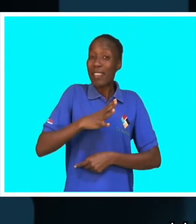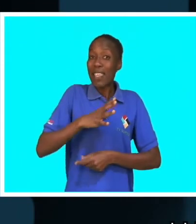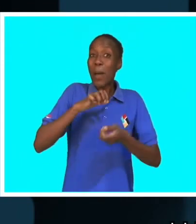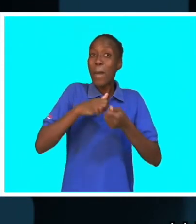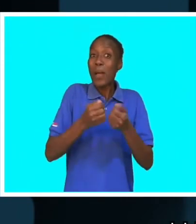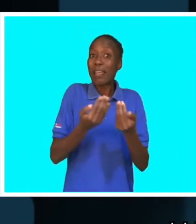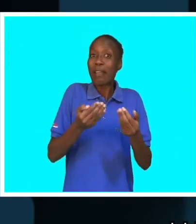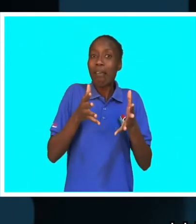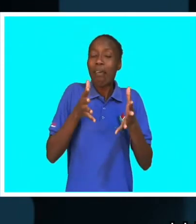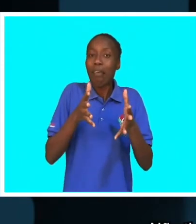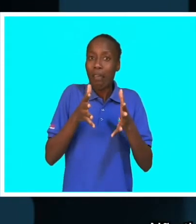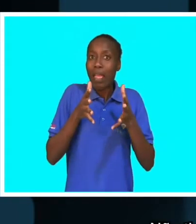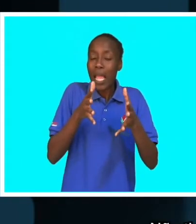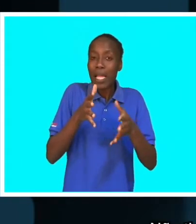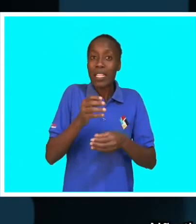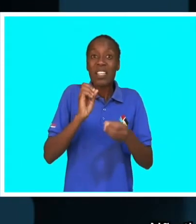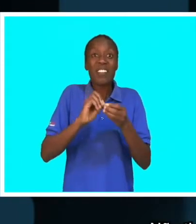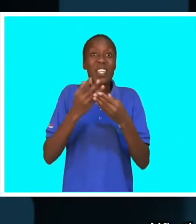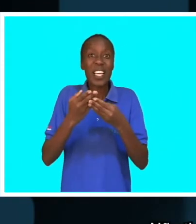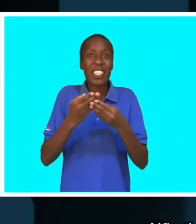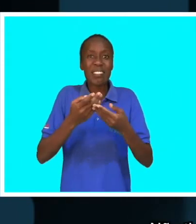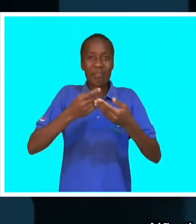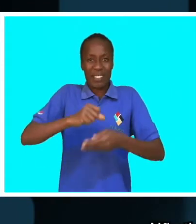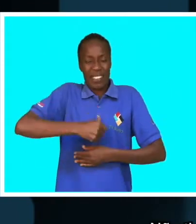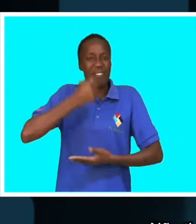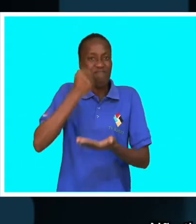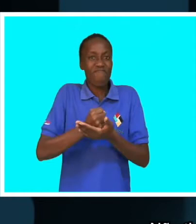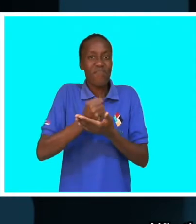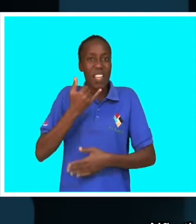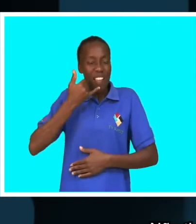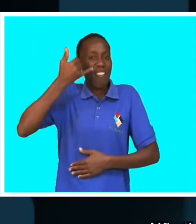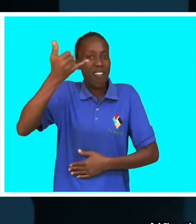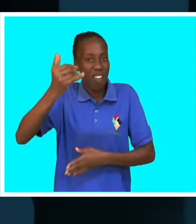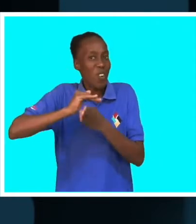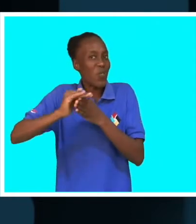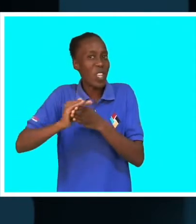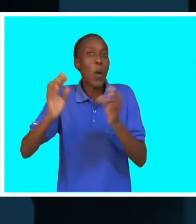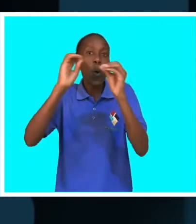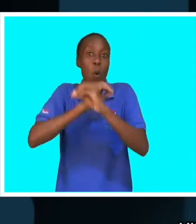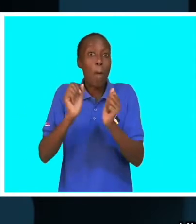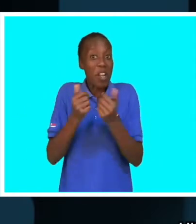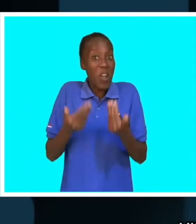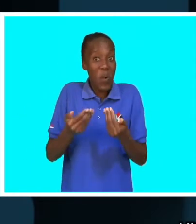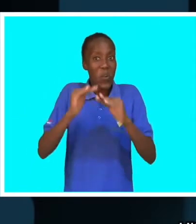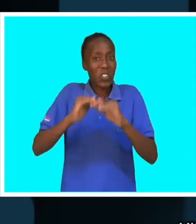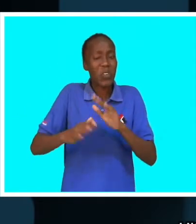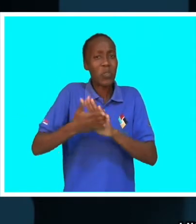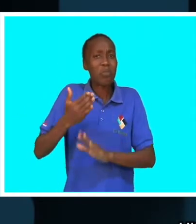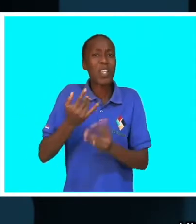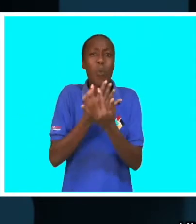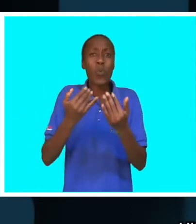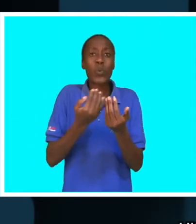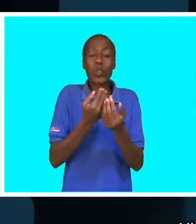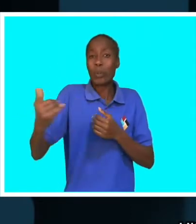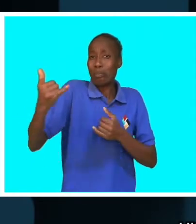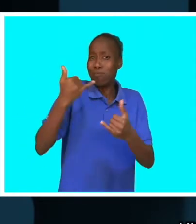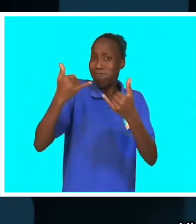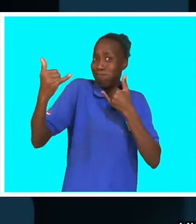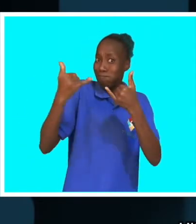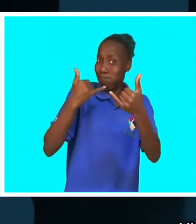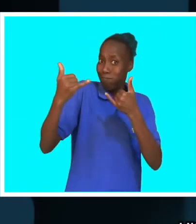timidez por causa das crianças. Não tinham a coragem de pegar o telefone, ligar e denunciar. Mas, ultimamente, nós estamos a receber muitas